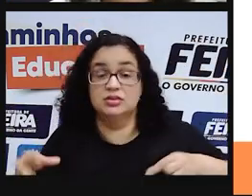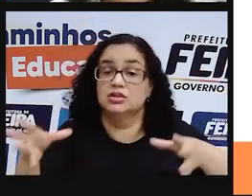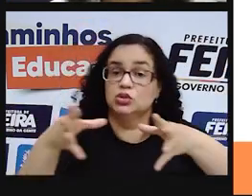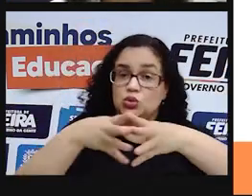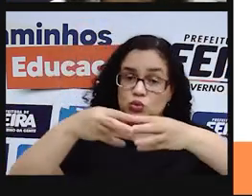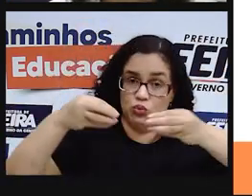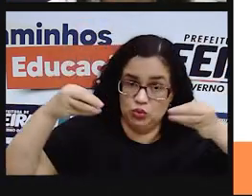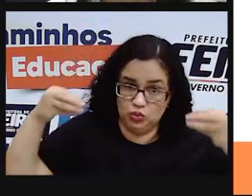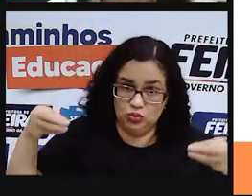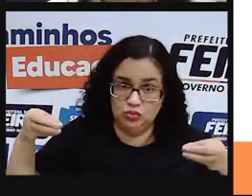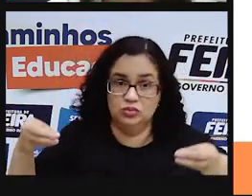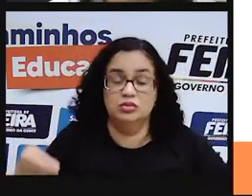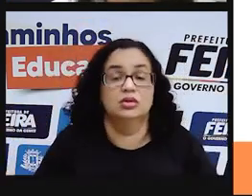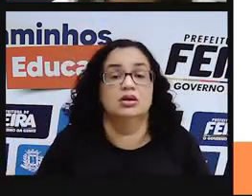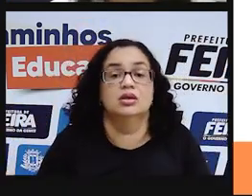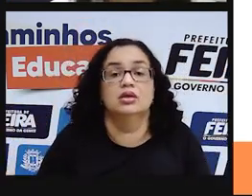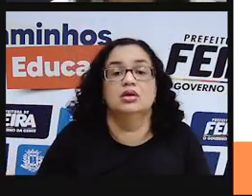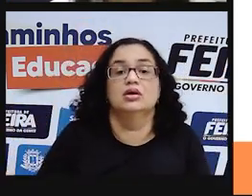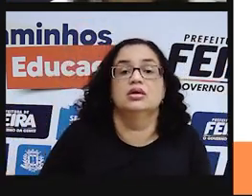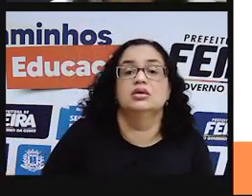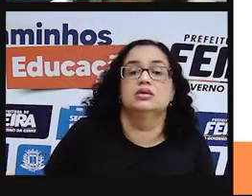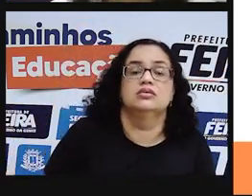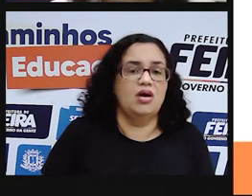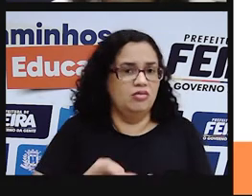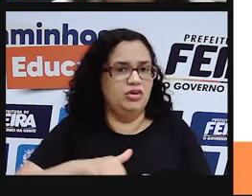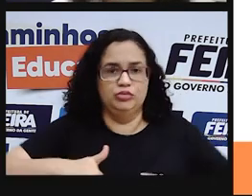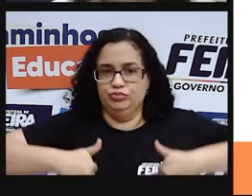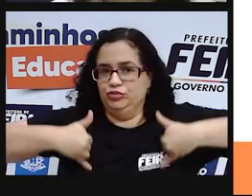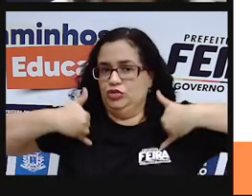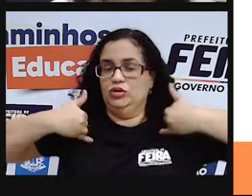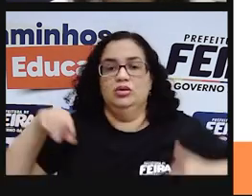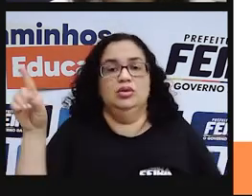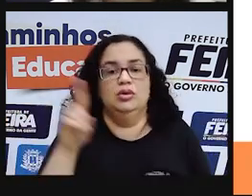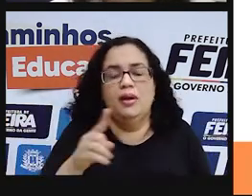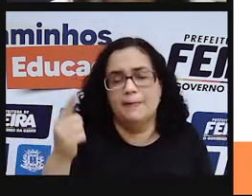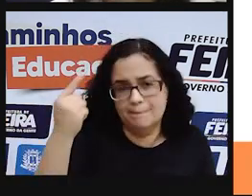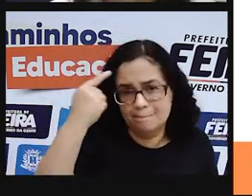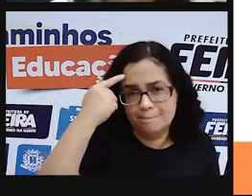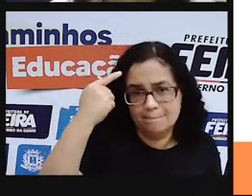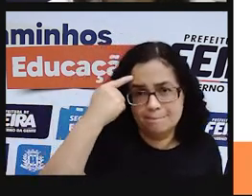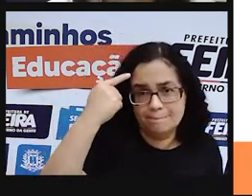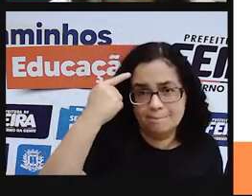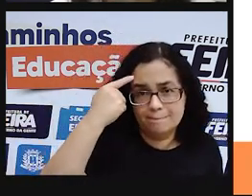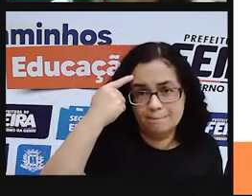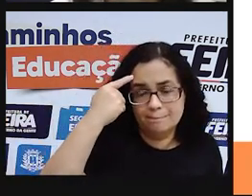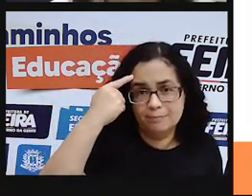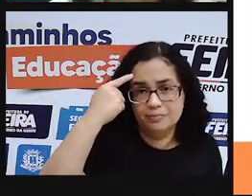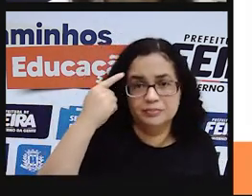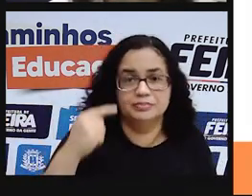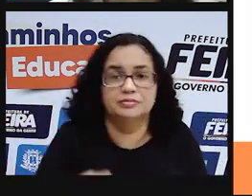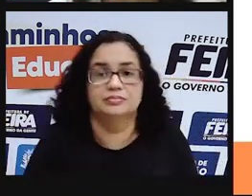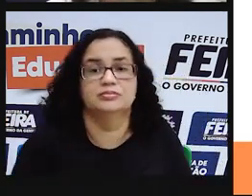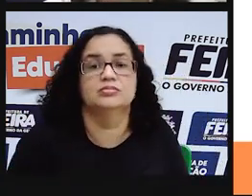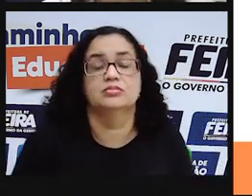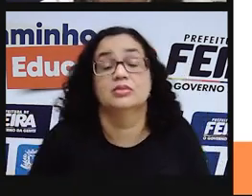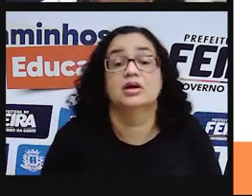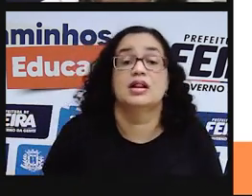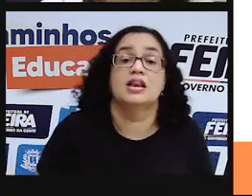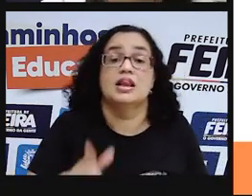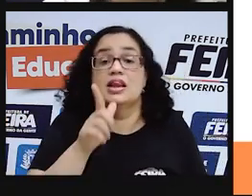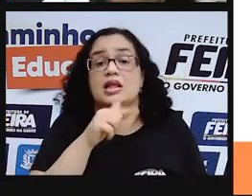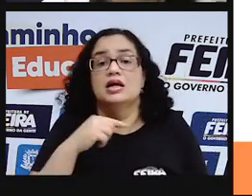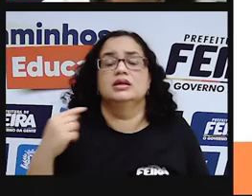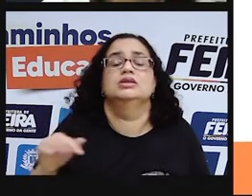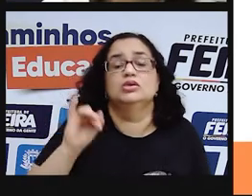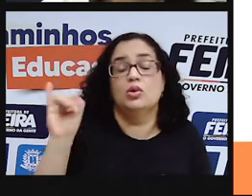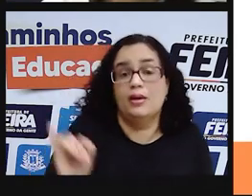desaparecendo Isso não é um fato para a gente se orgulhar né é um fato para a gente pensar gente refletir que as Lagoas